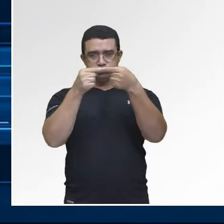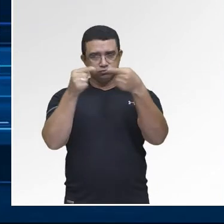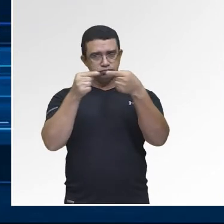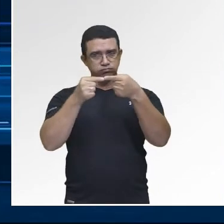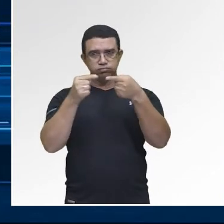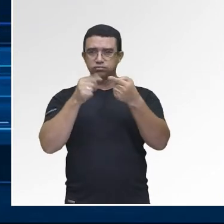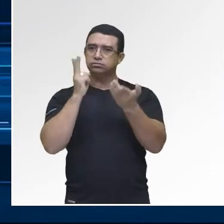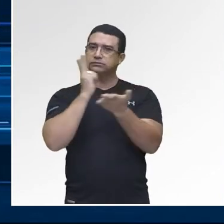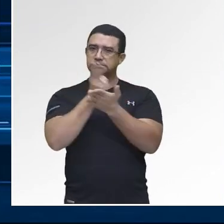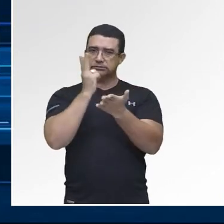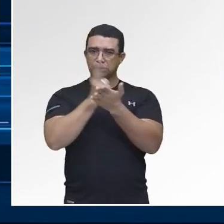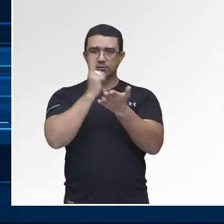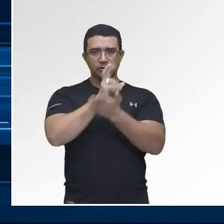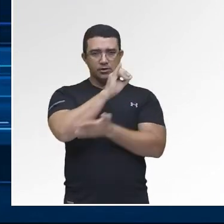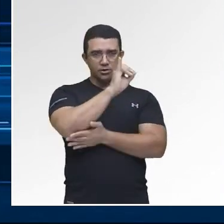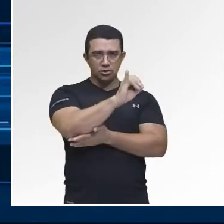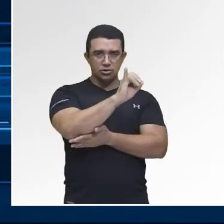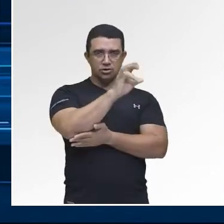permanece